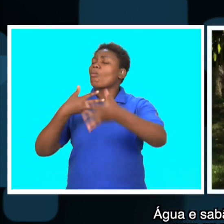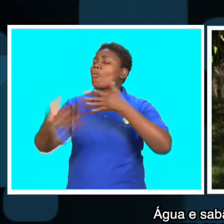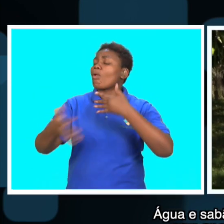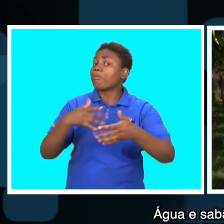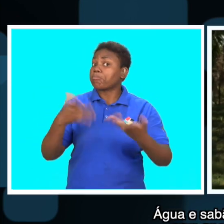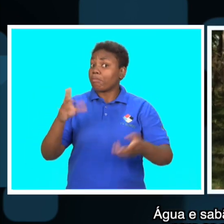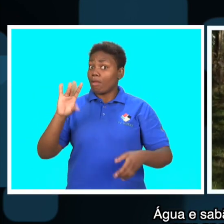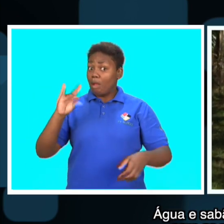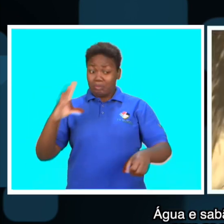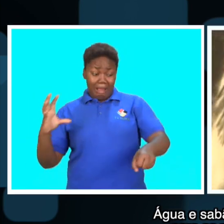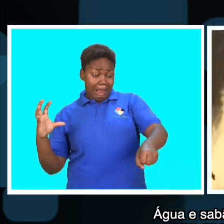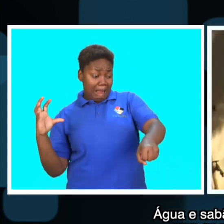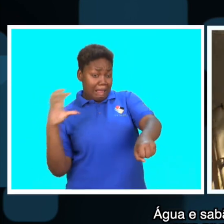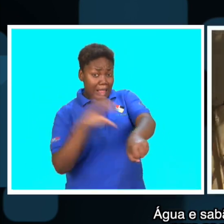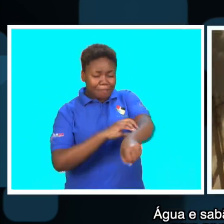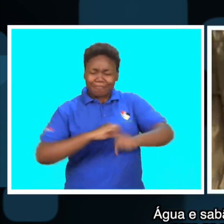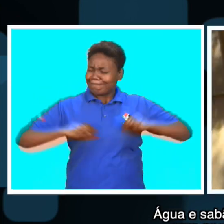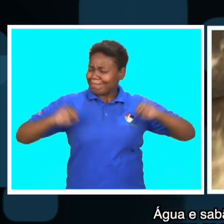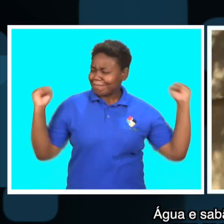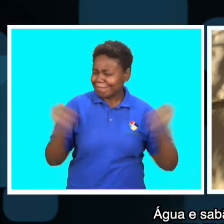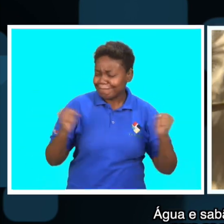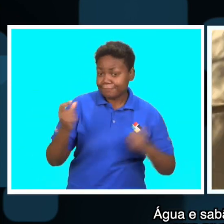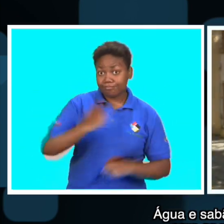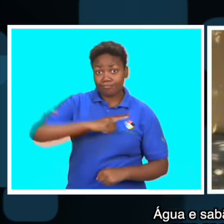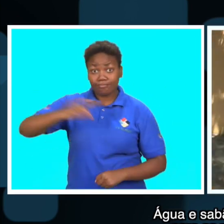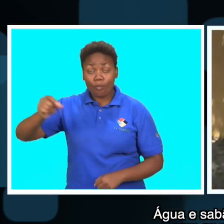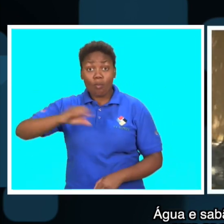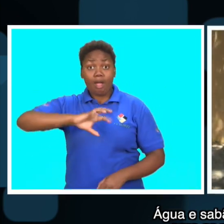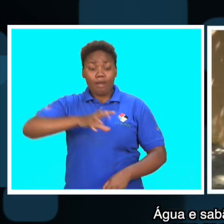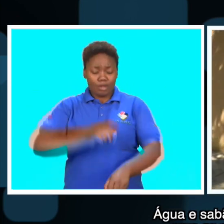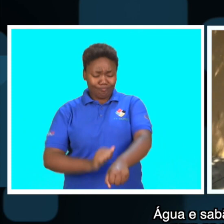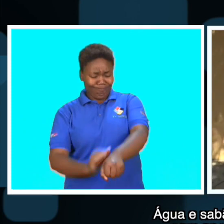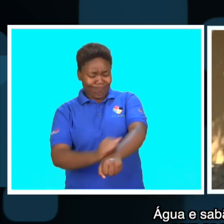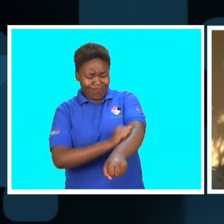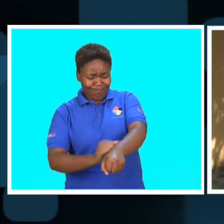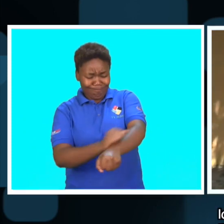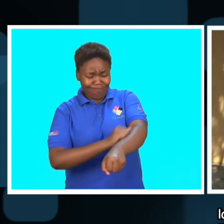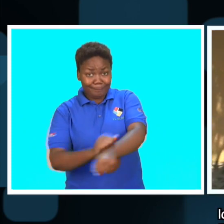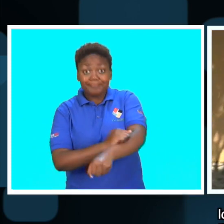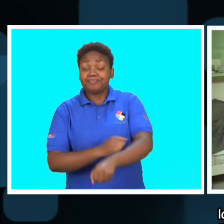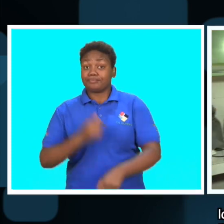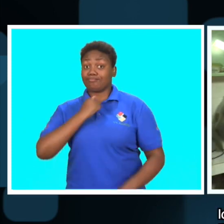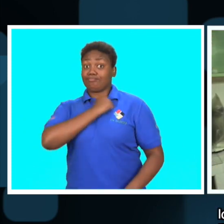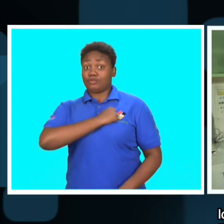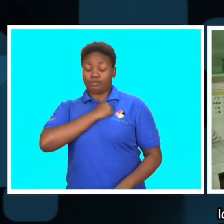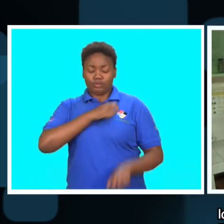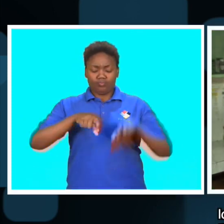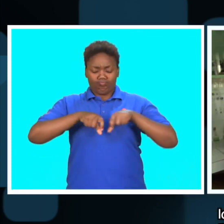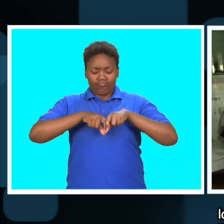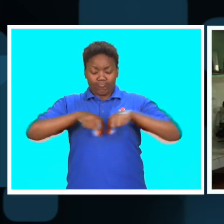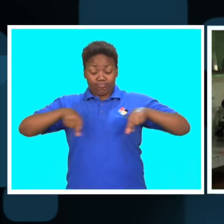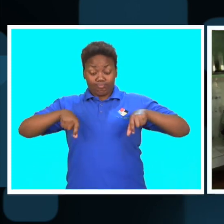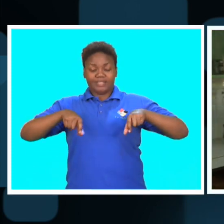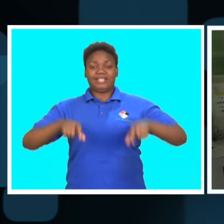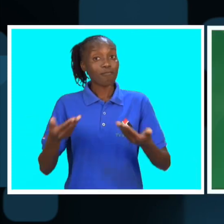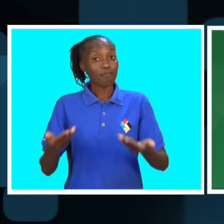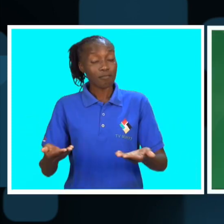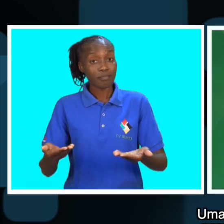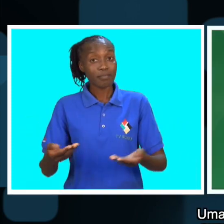Água e sabão é a recomendação para os primeiros socorros logo após a mordedura.